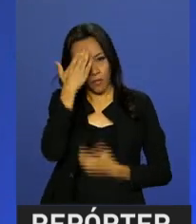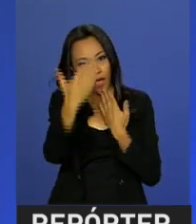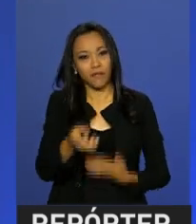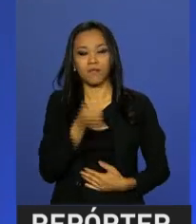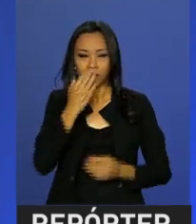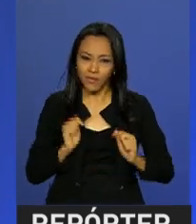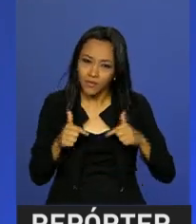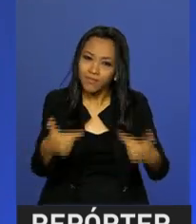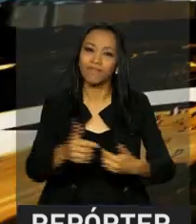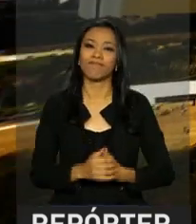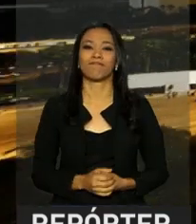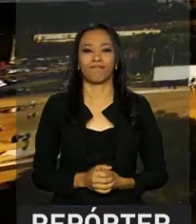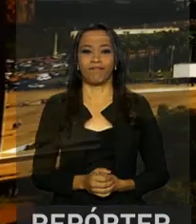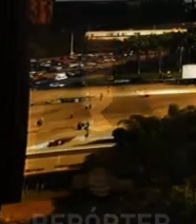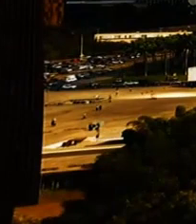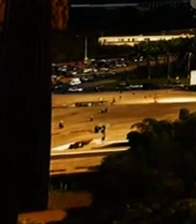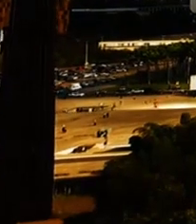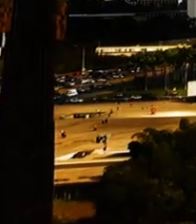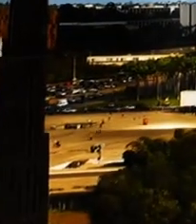obrigado e bom